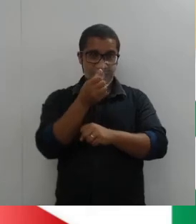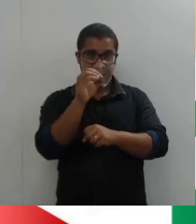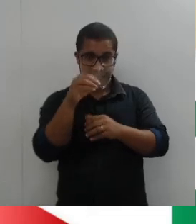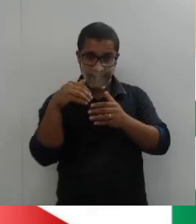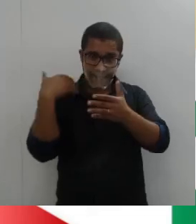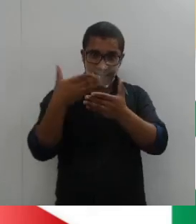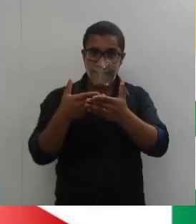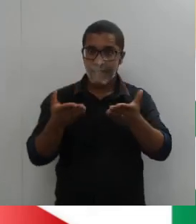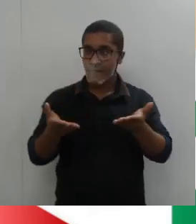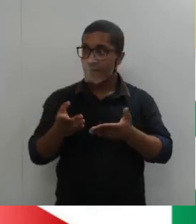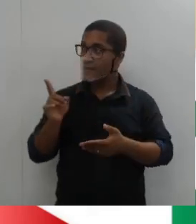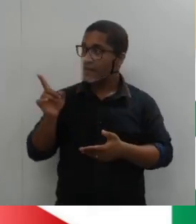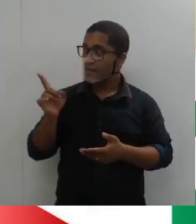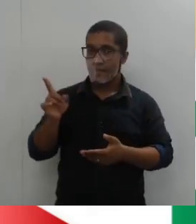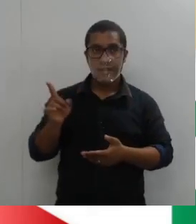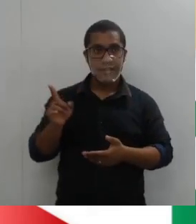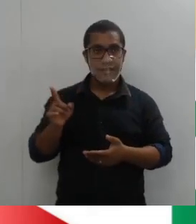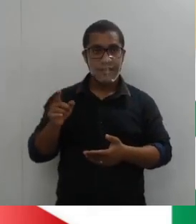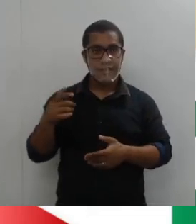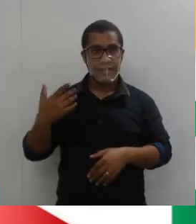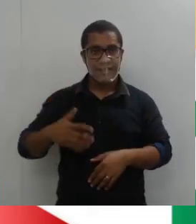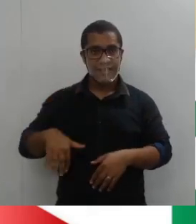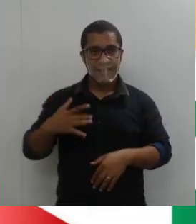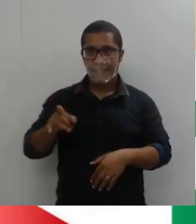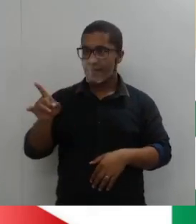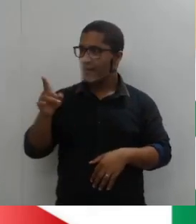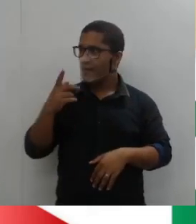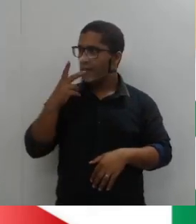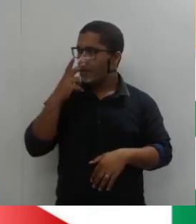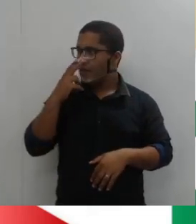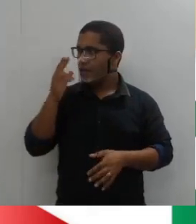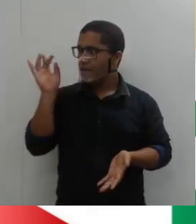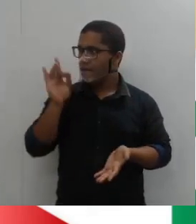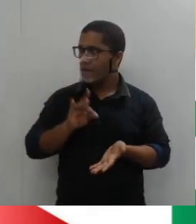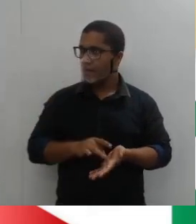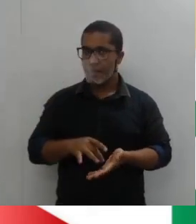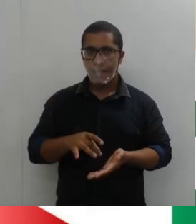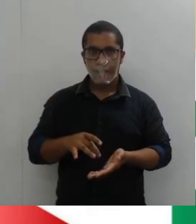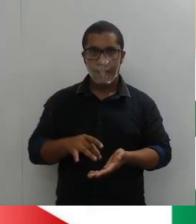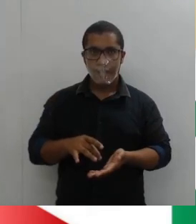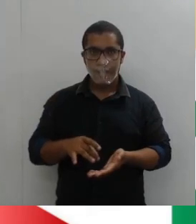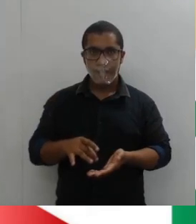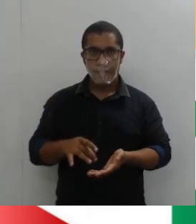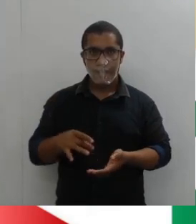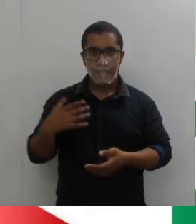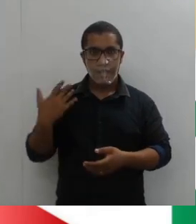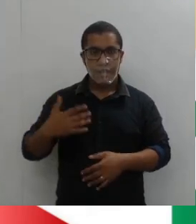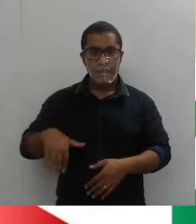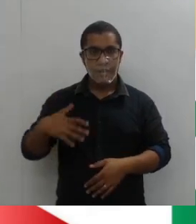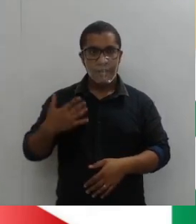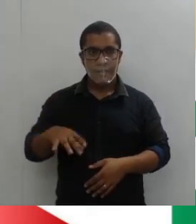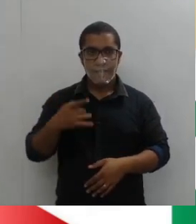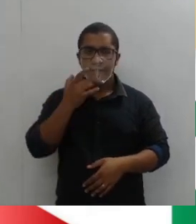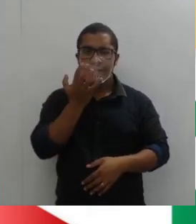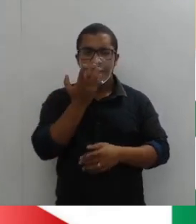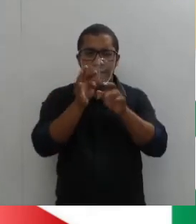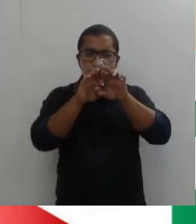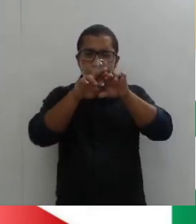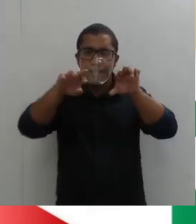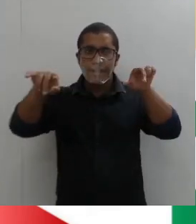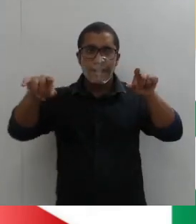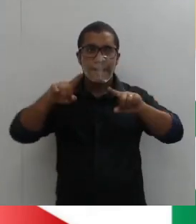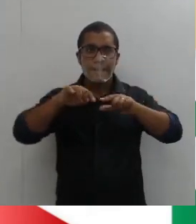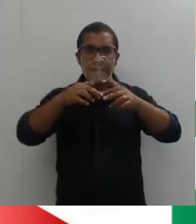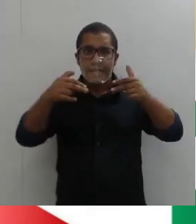tela. Vê a realidade, a riqueza de cor, de